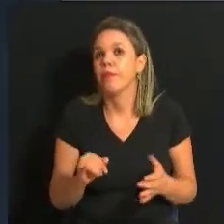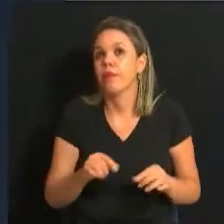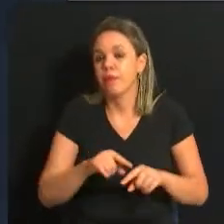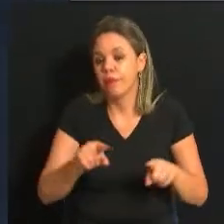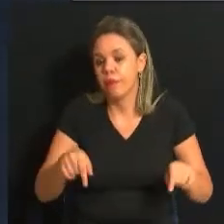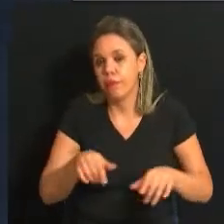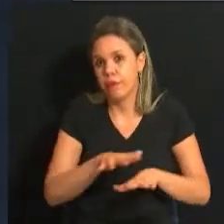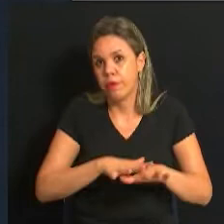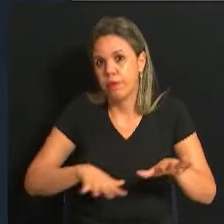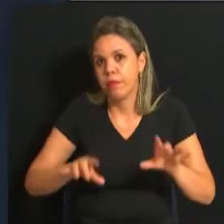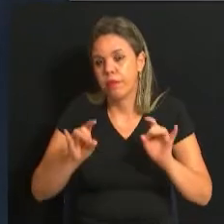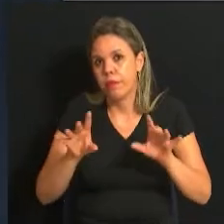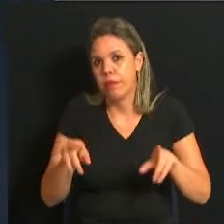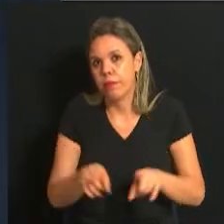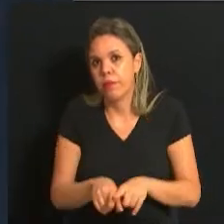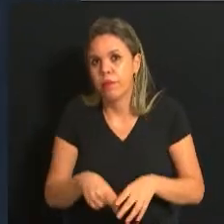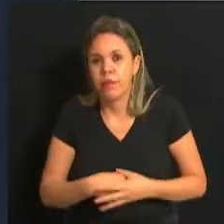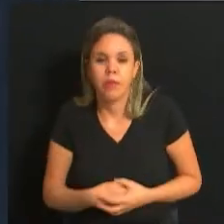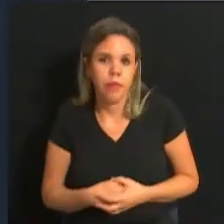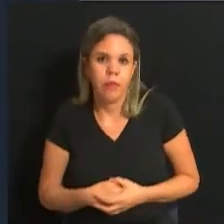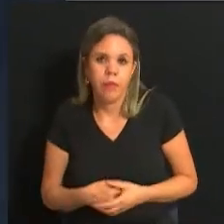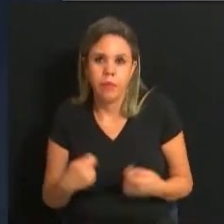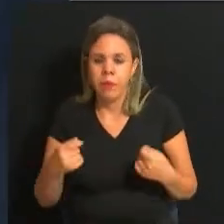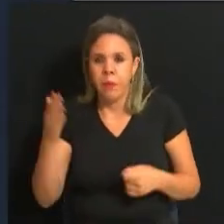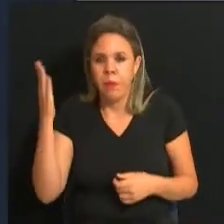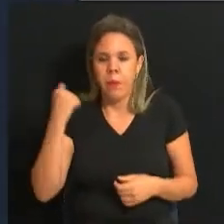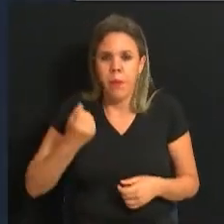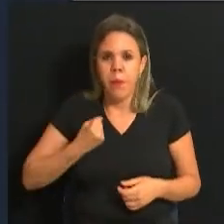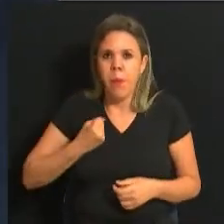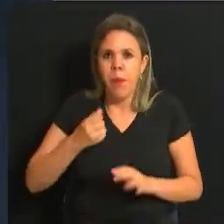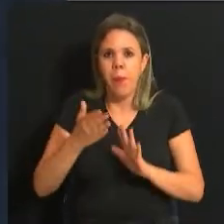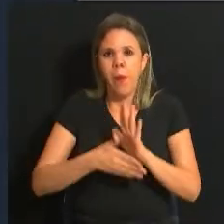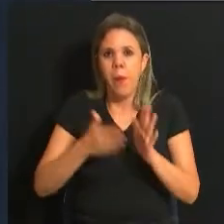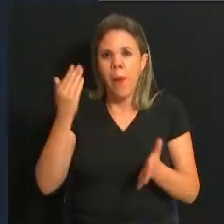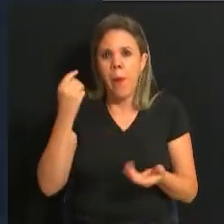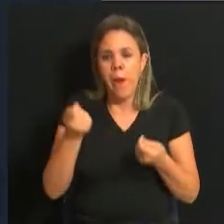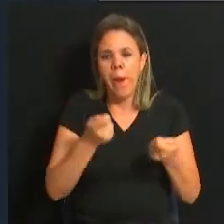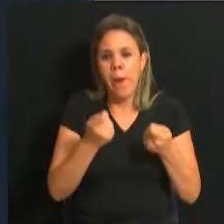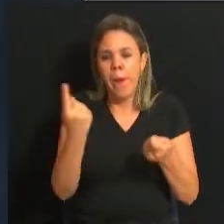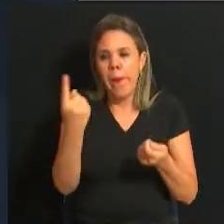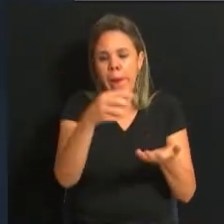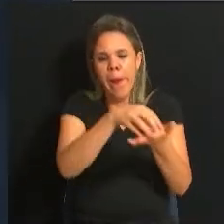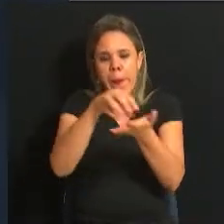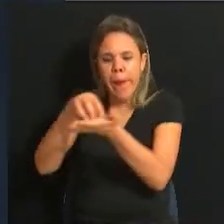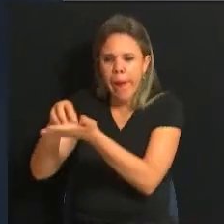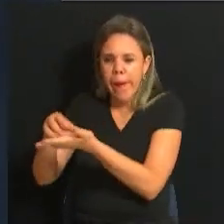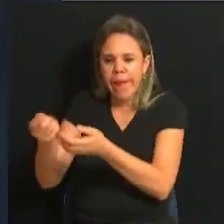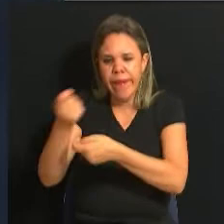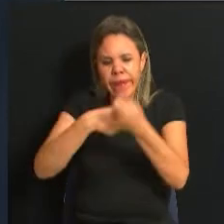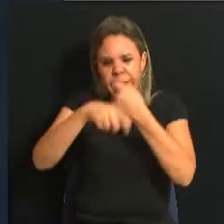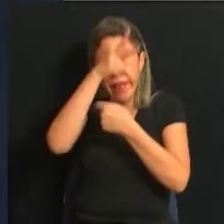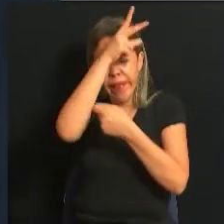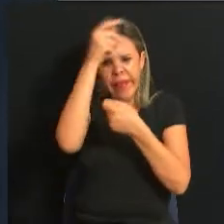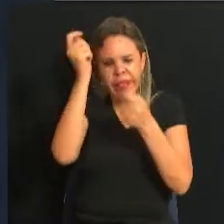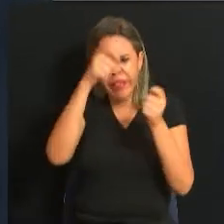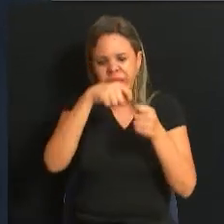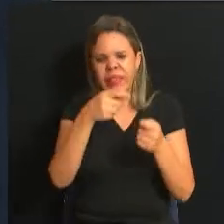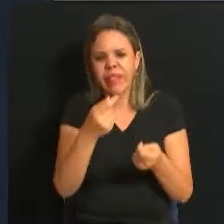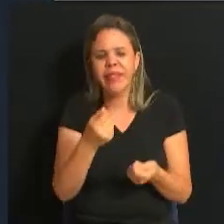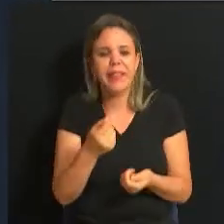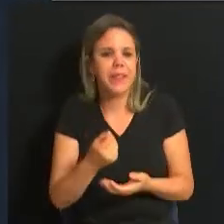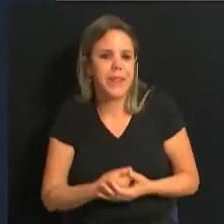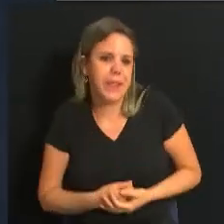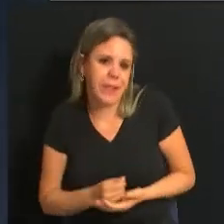também. Então a gente precisa de números, de saber como cada unidade está sendo administrada, para